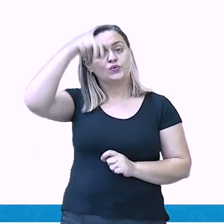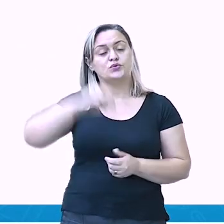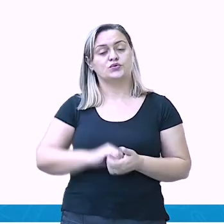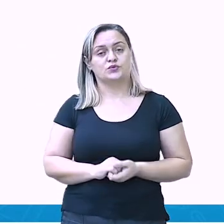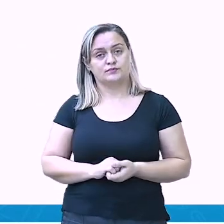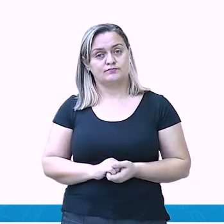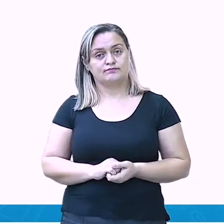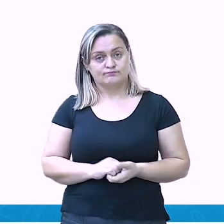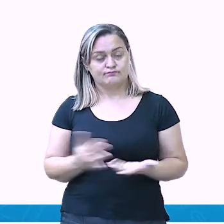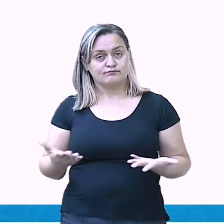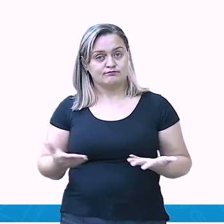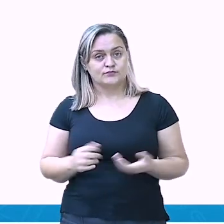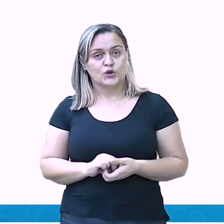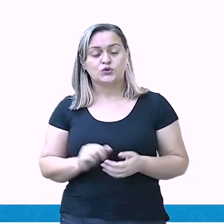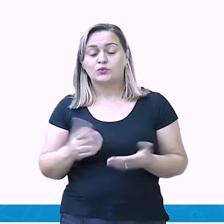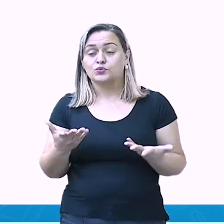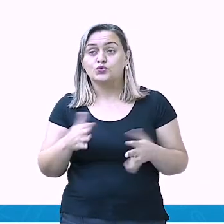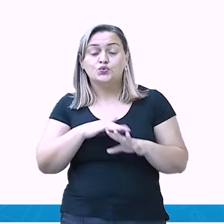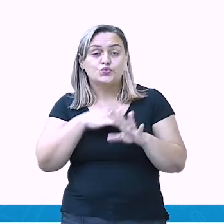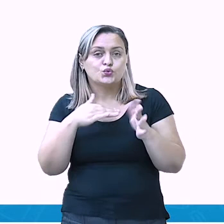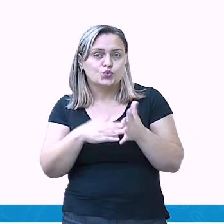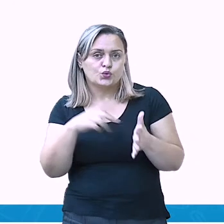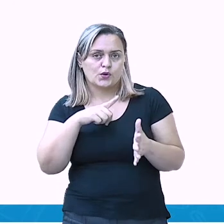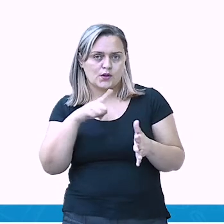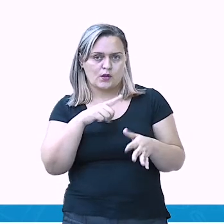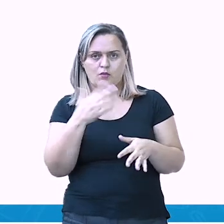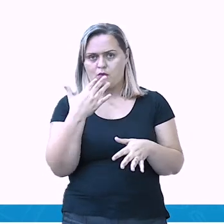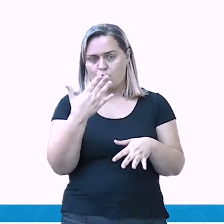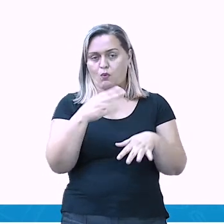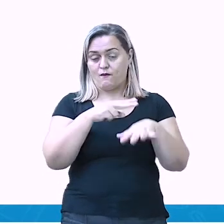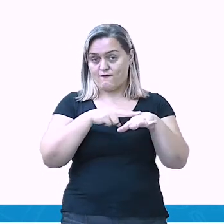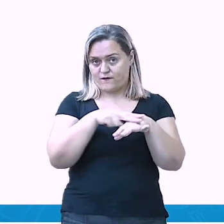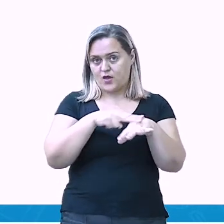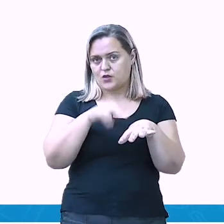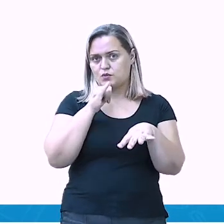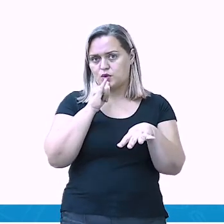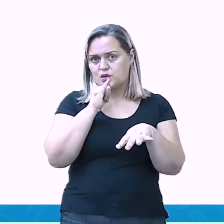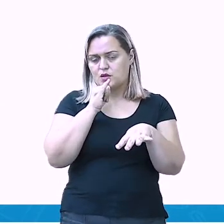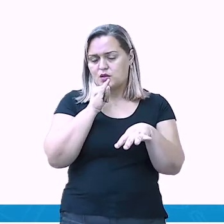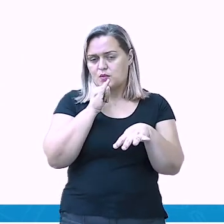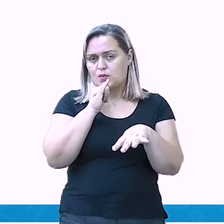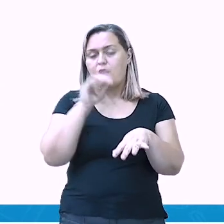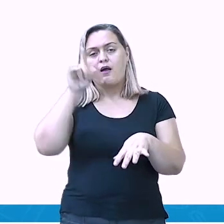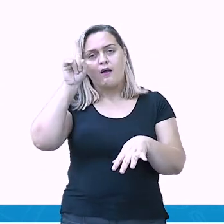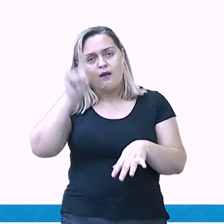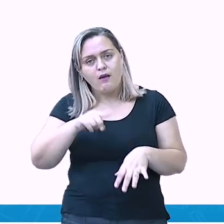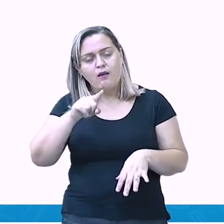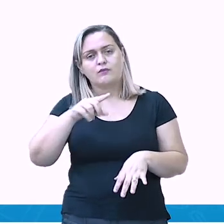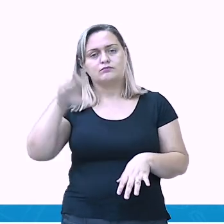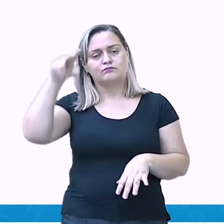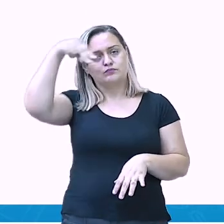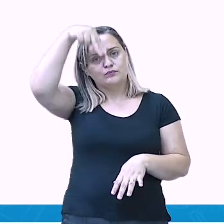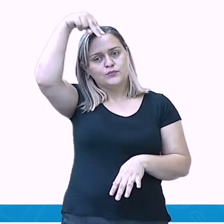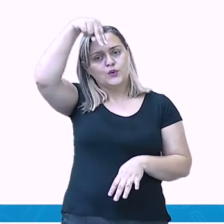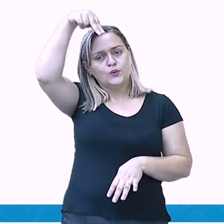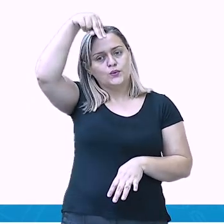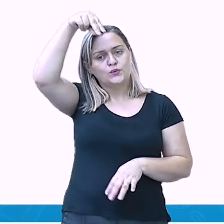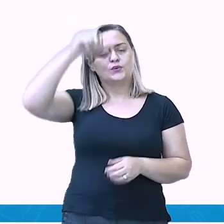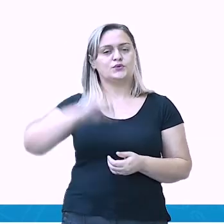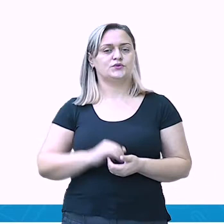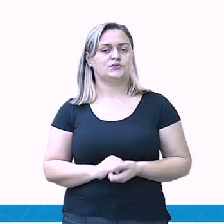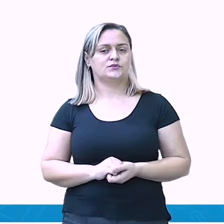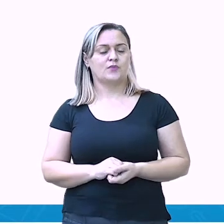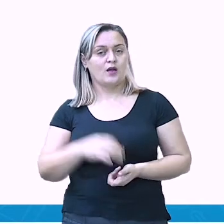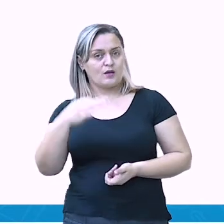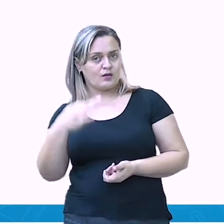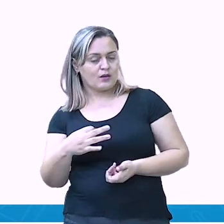tudo que estiver na cor verde, neste verde aqui, é a região norte. Esse outro